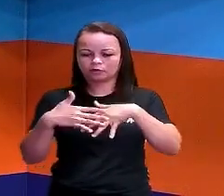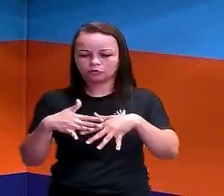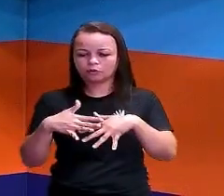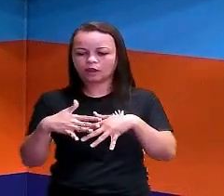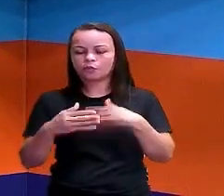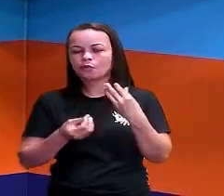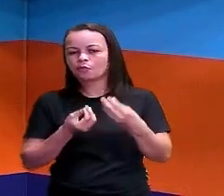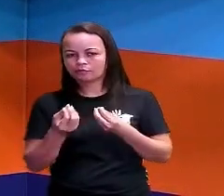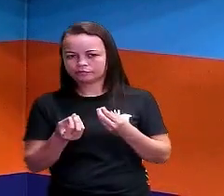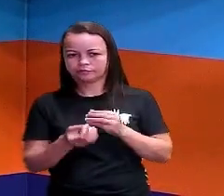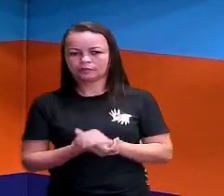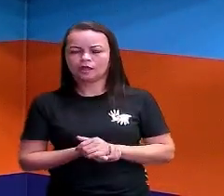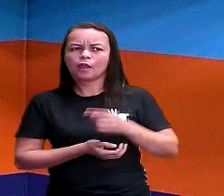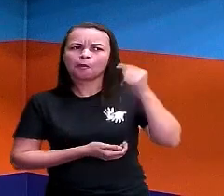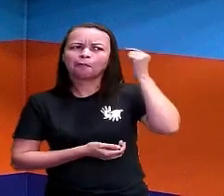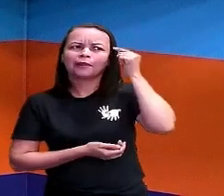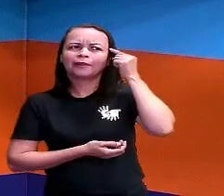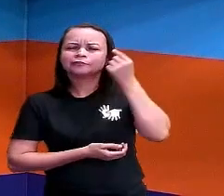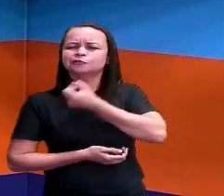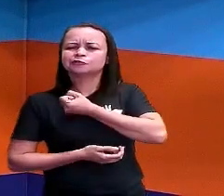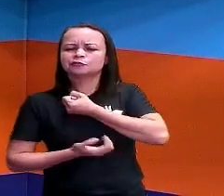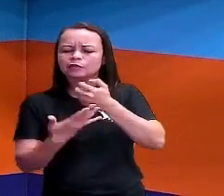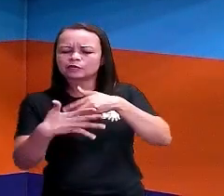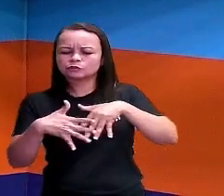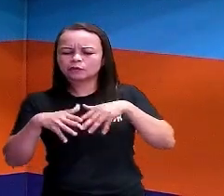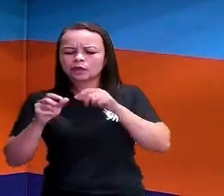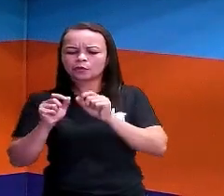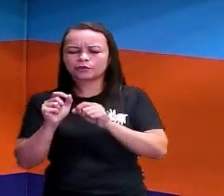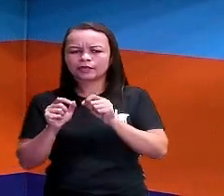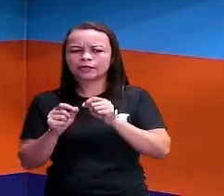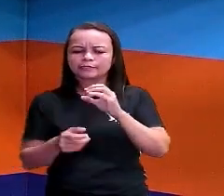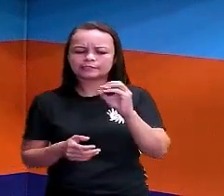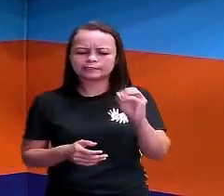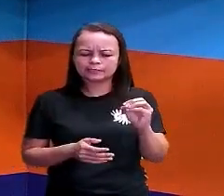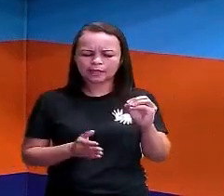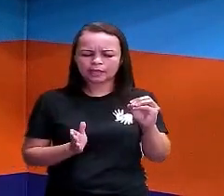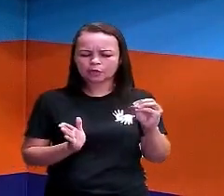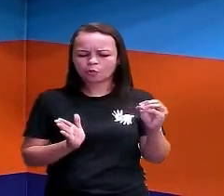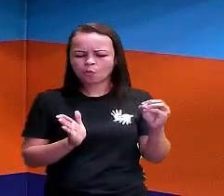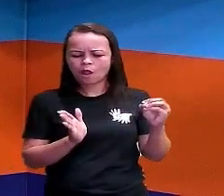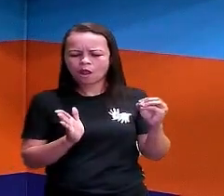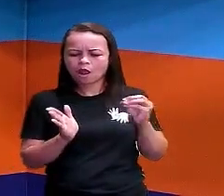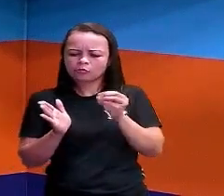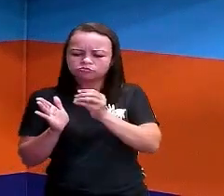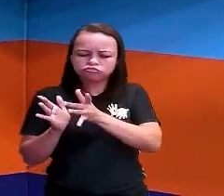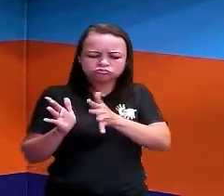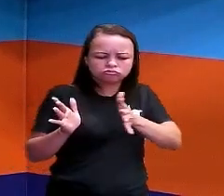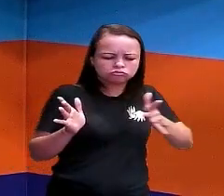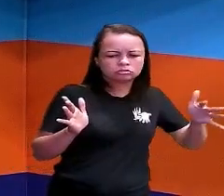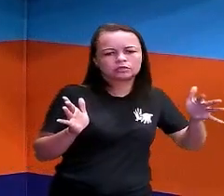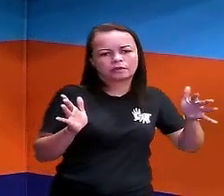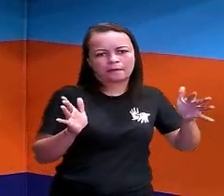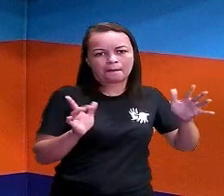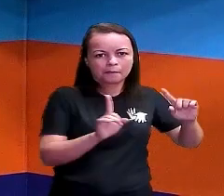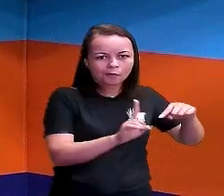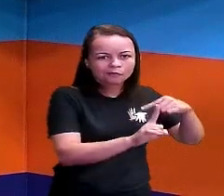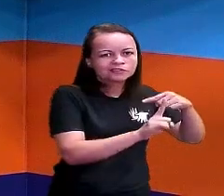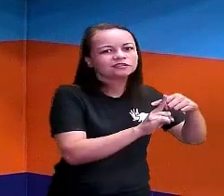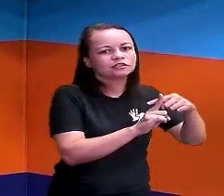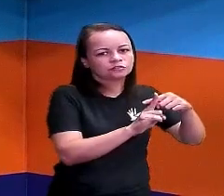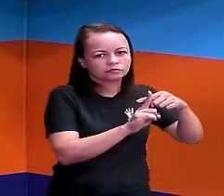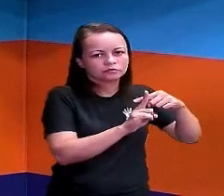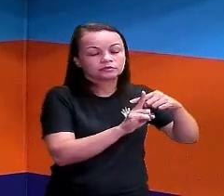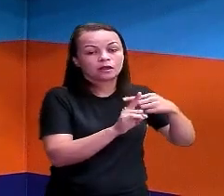naturais, eu vou pensar nos números, né, de 0 ao infinito positivo. Então,